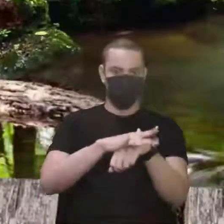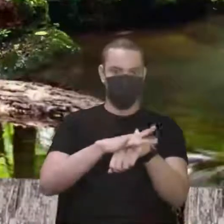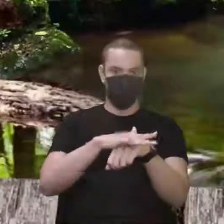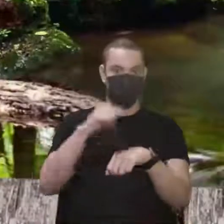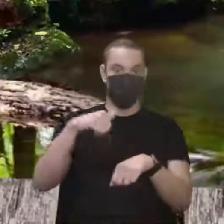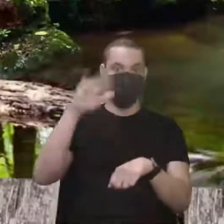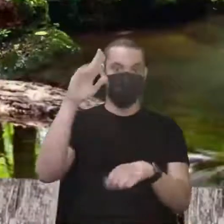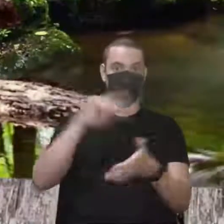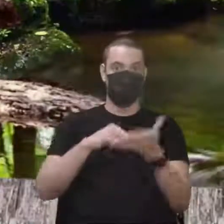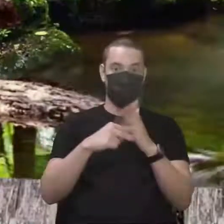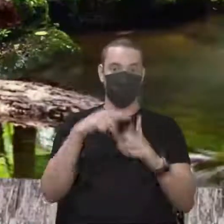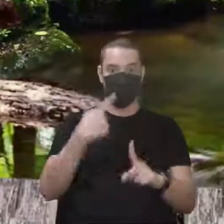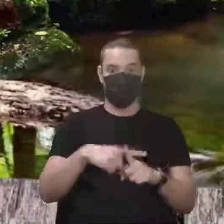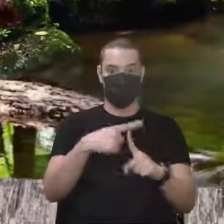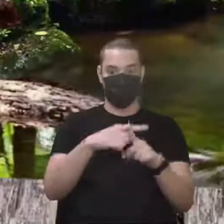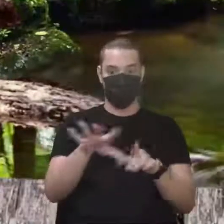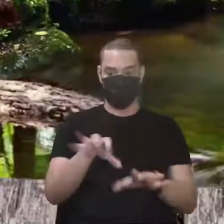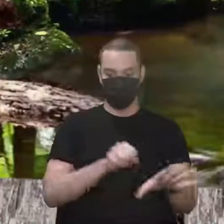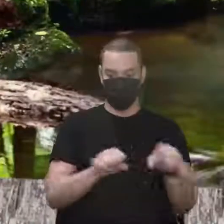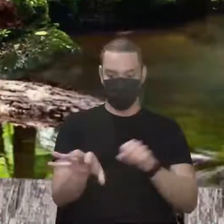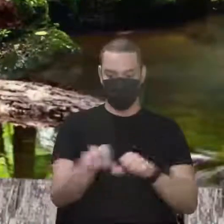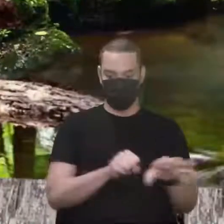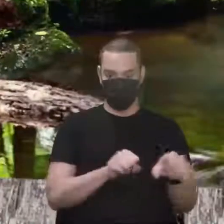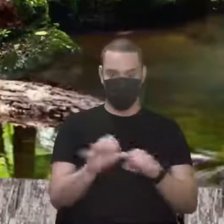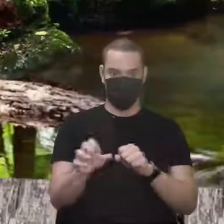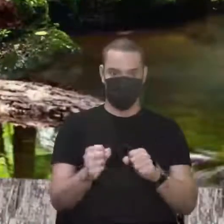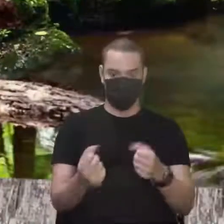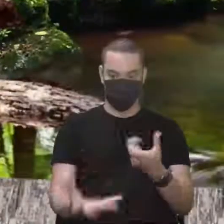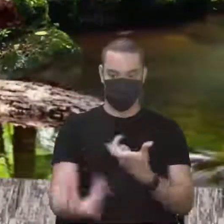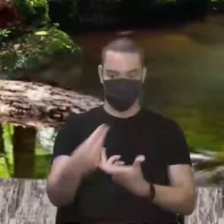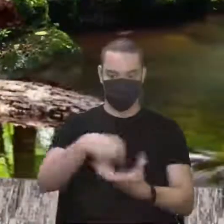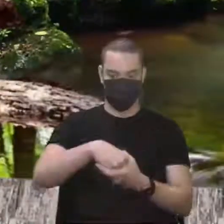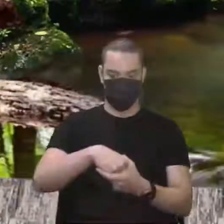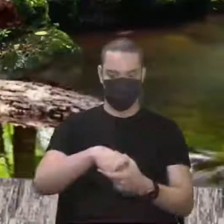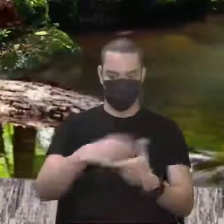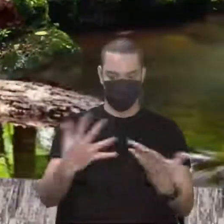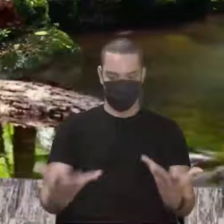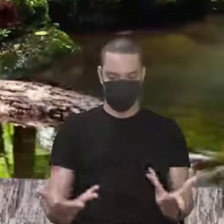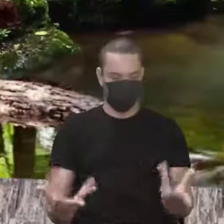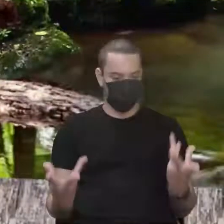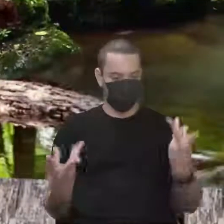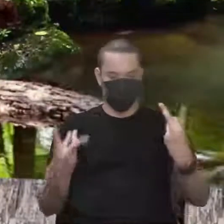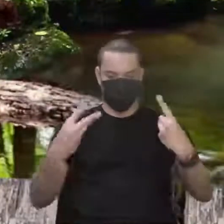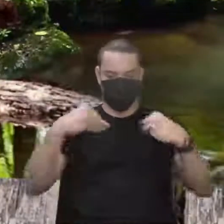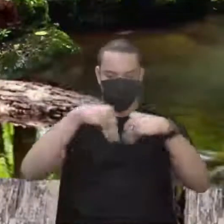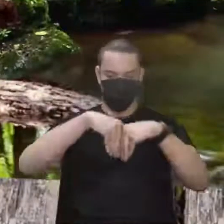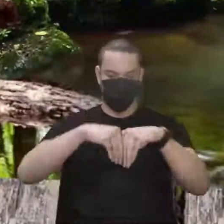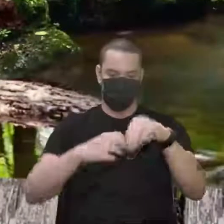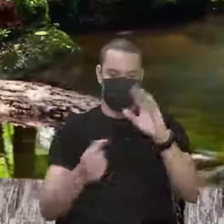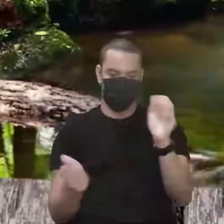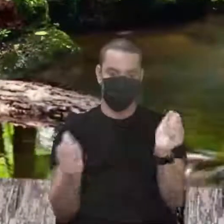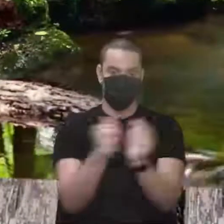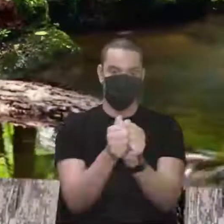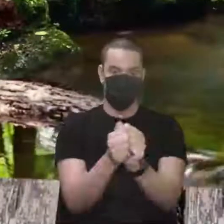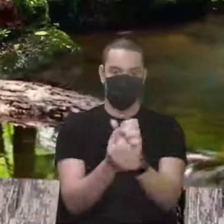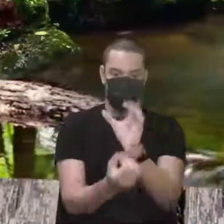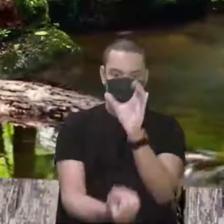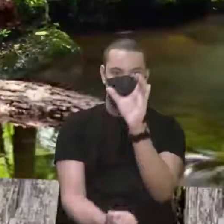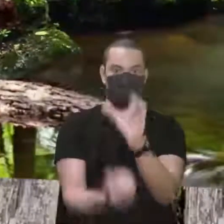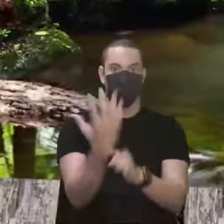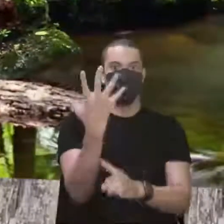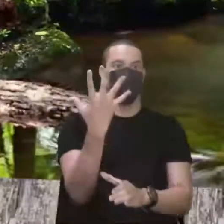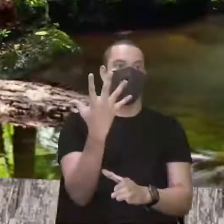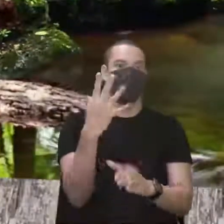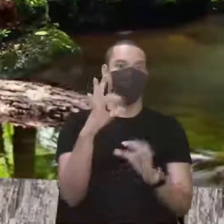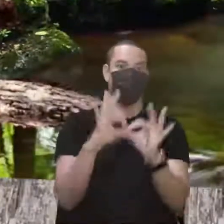uma vantagem para a bactéria. O que aconteceu? Foi incorporado e permaneceu. O que aconteceu? Elas todas viraram